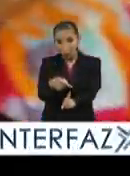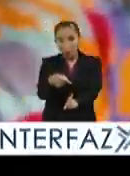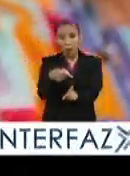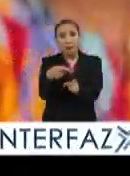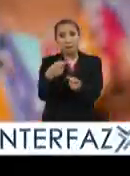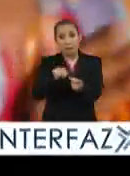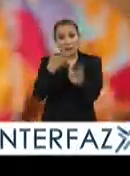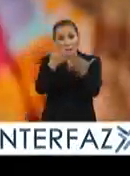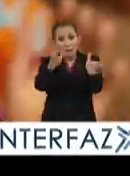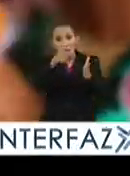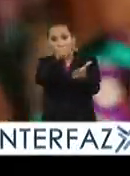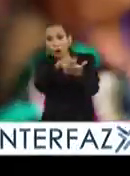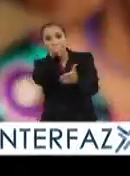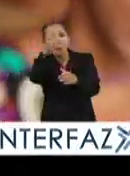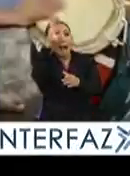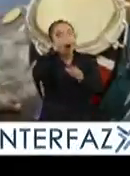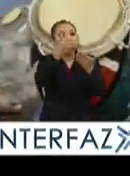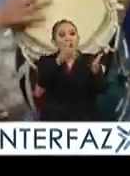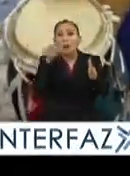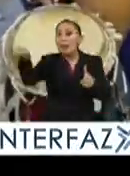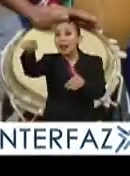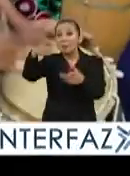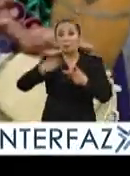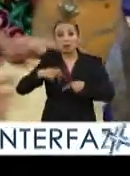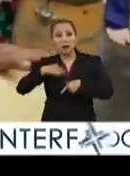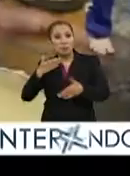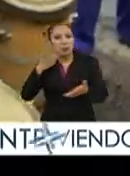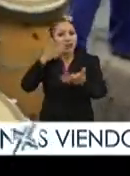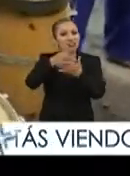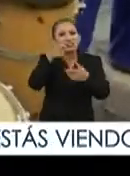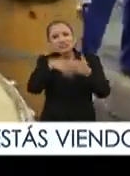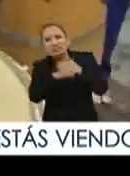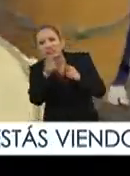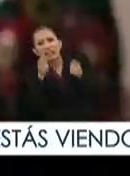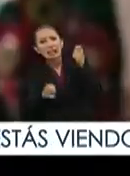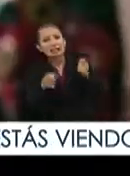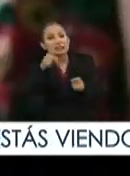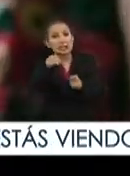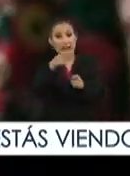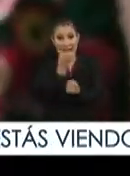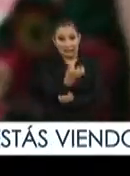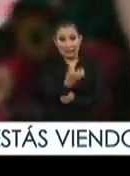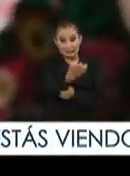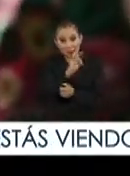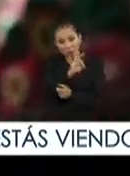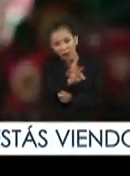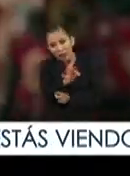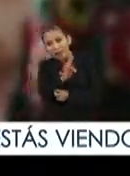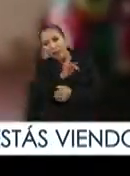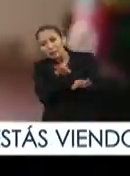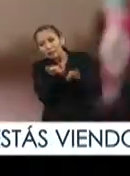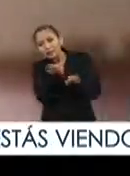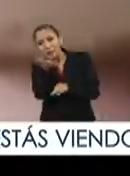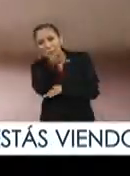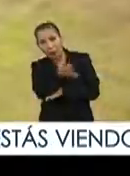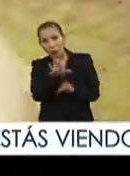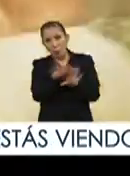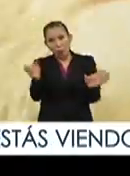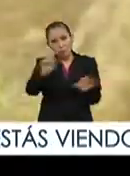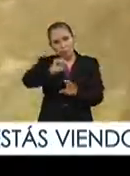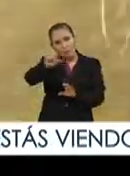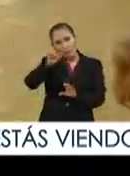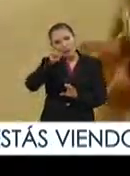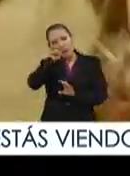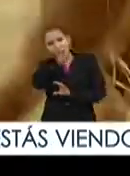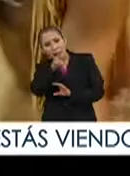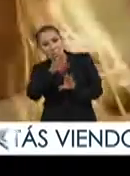abrir novos espaços de cultura para que a população possa ter acesso e que essas pessoas possam trabalhar, né, como profissionais,